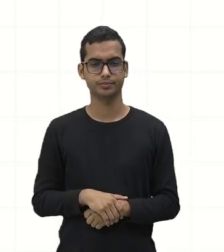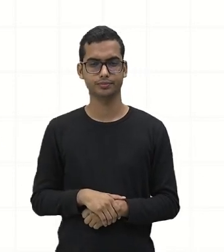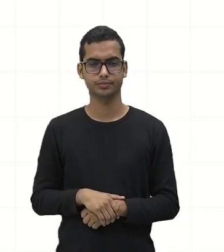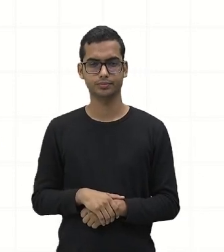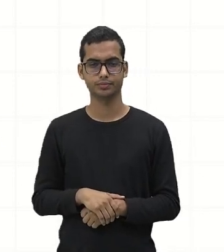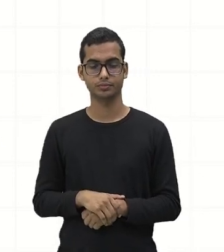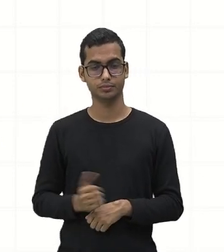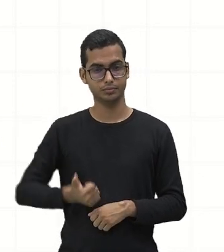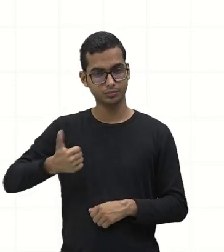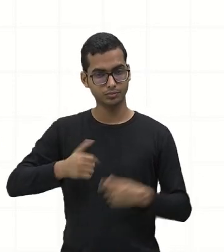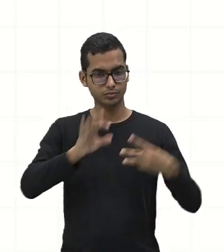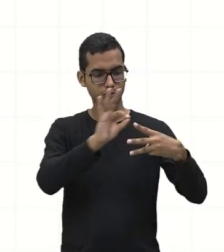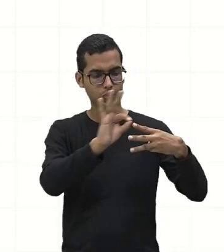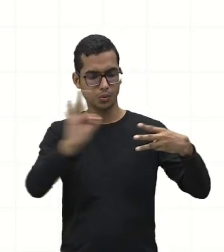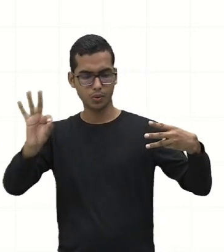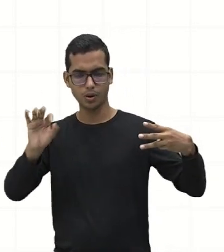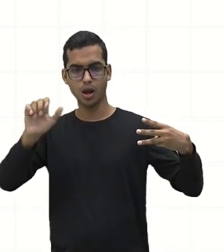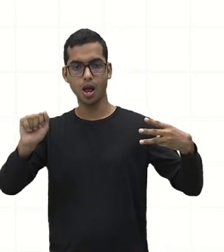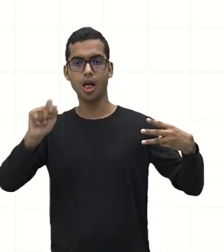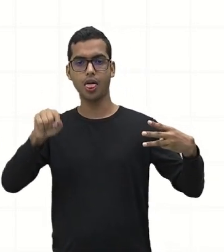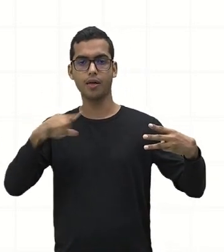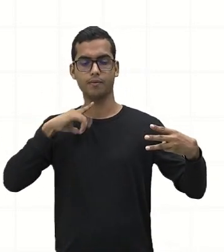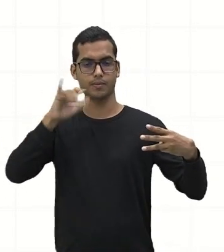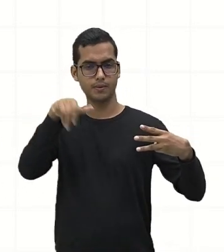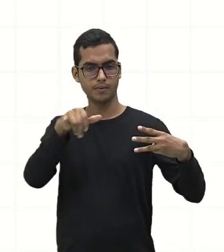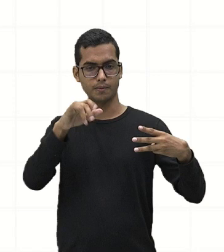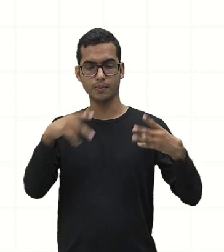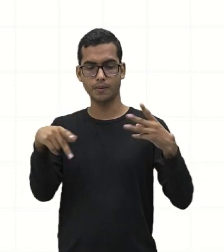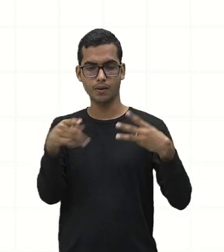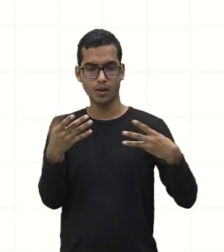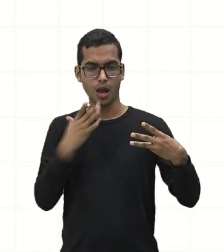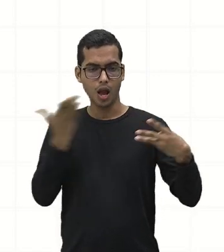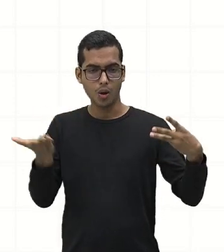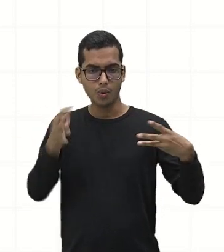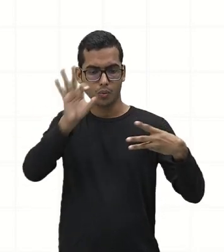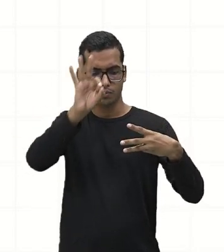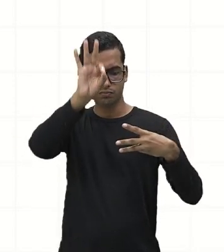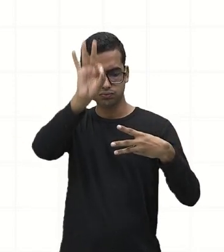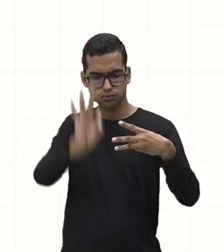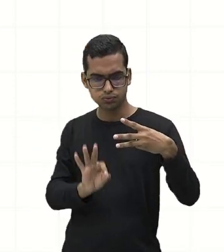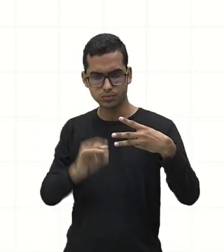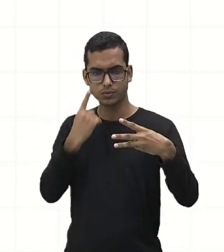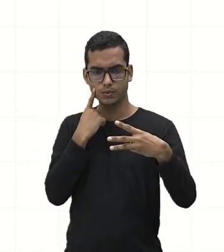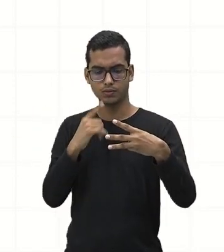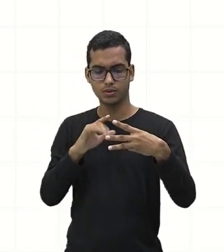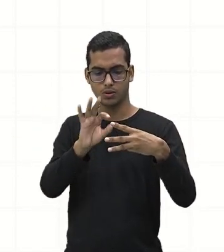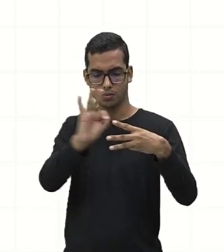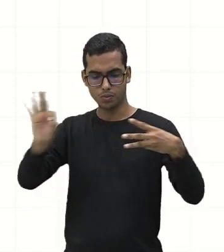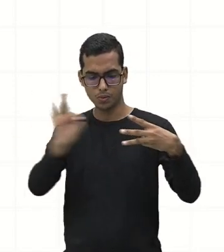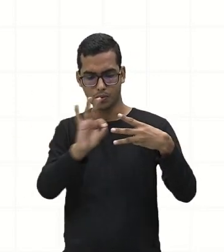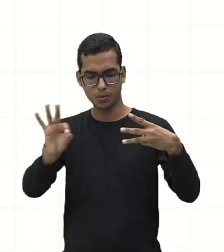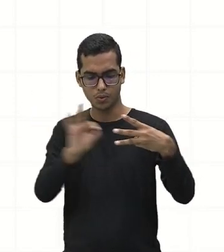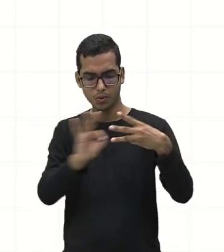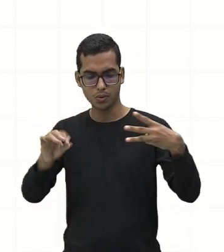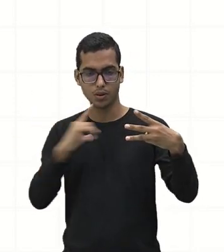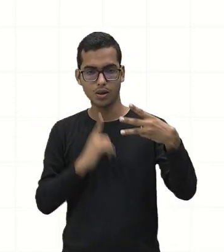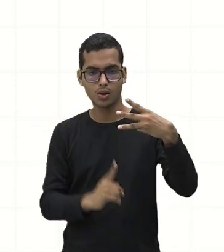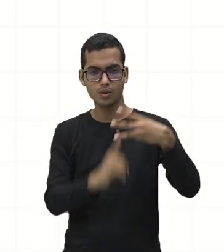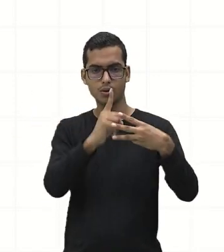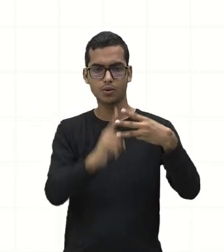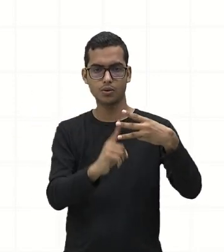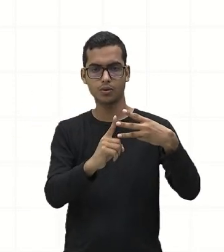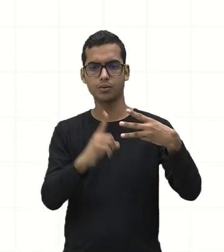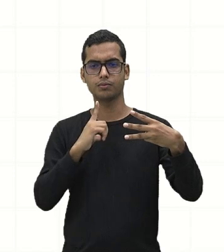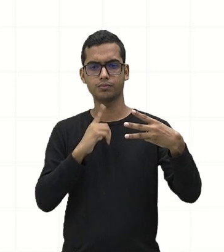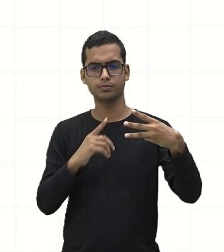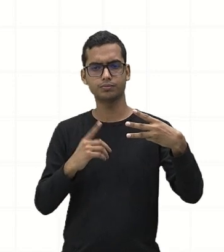y, ela é uma reta mais 90 graus, beleza? E essa reta aqui é uma reta mais inclinada,